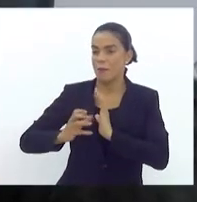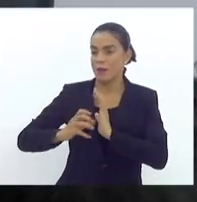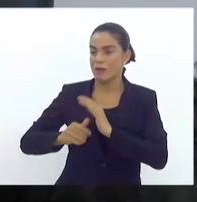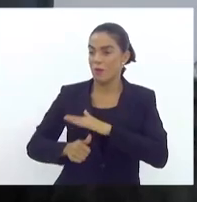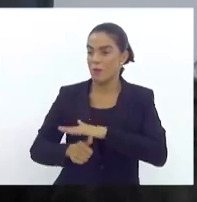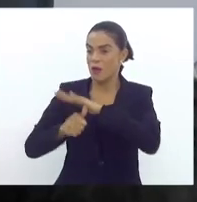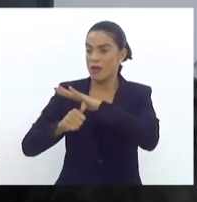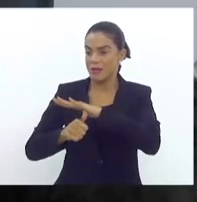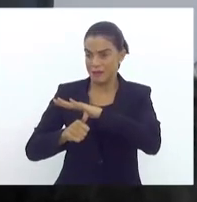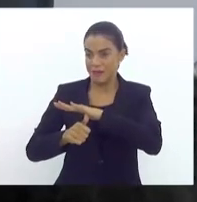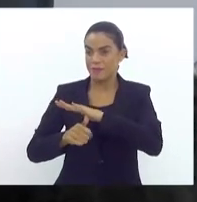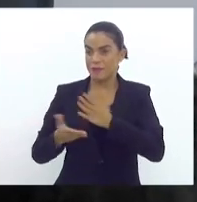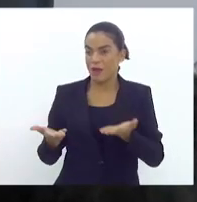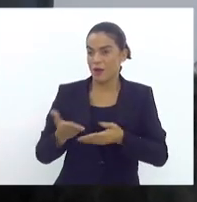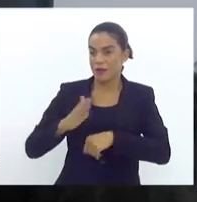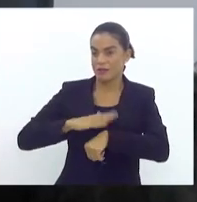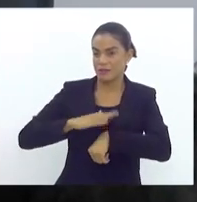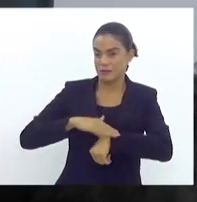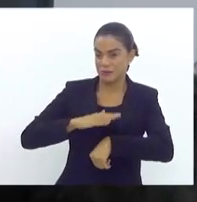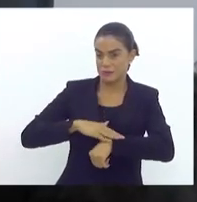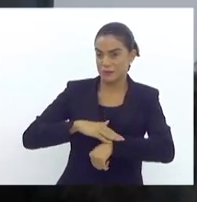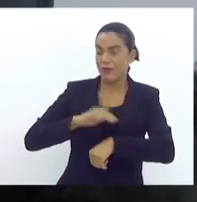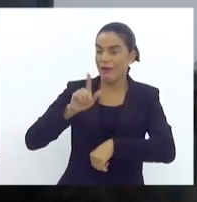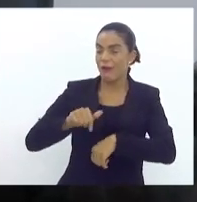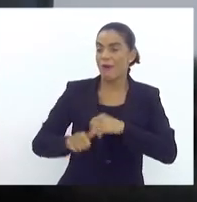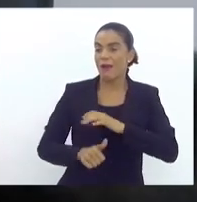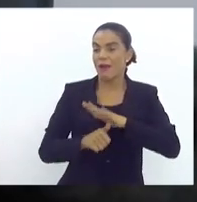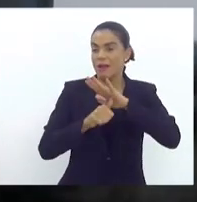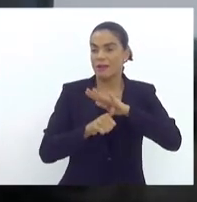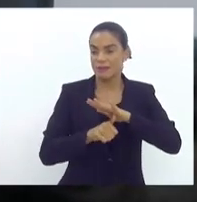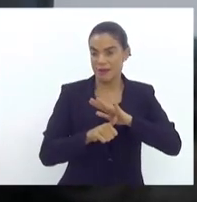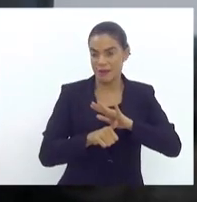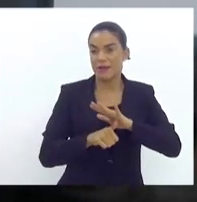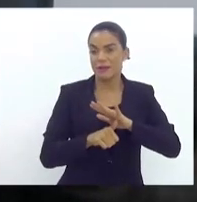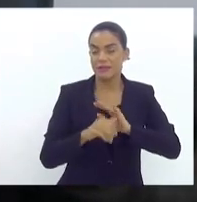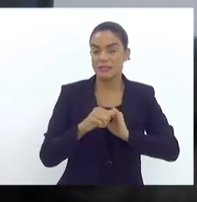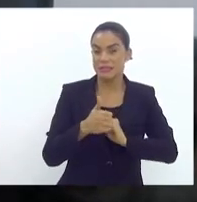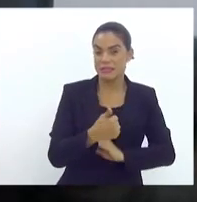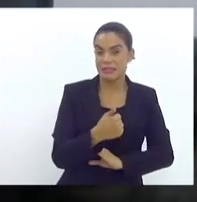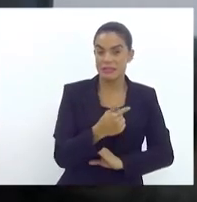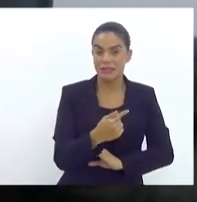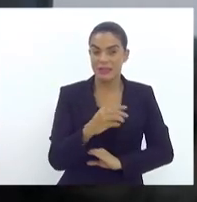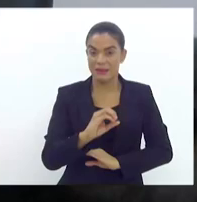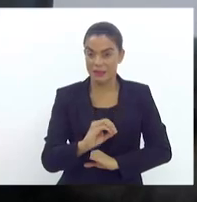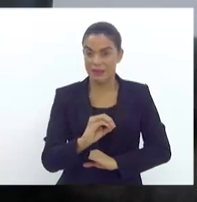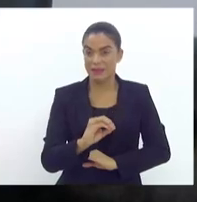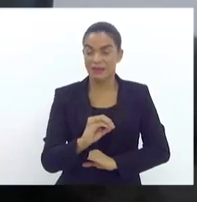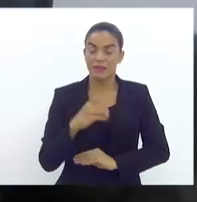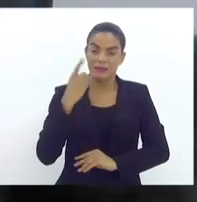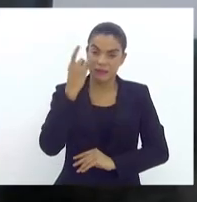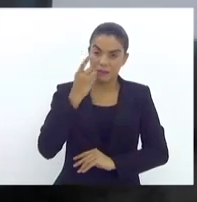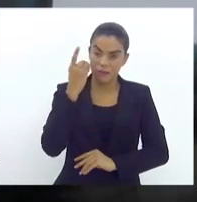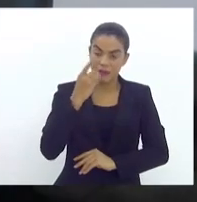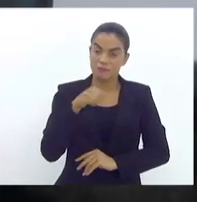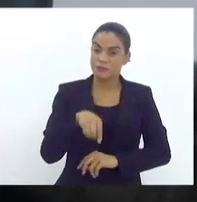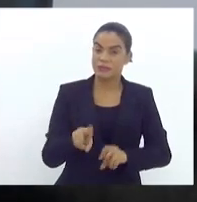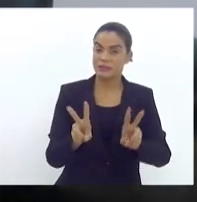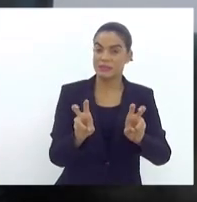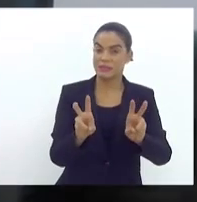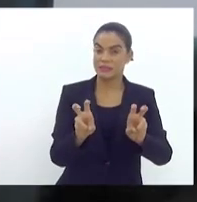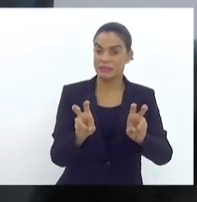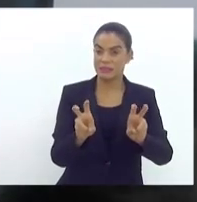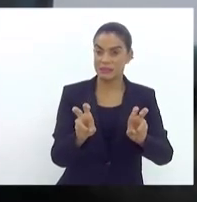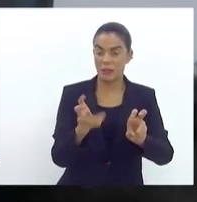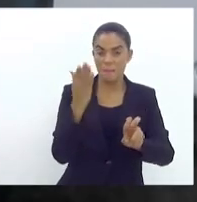líder lá né que nesse momento também é uma liderança de um bloco de 170 deputados para que esse tema da